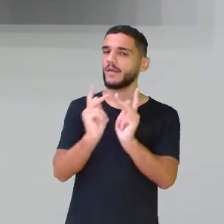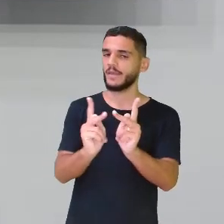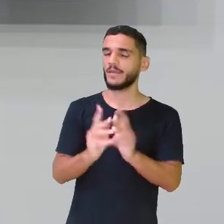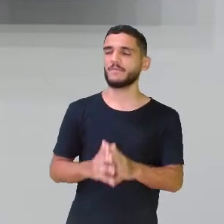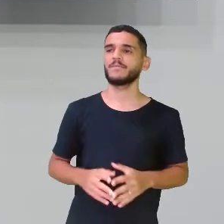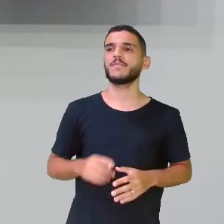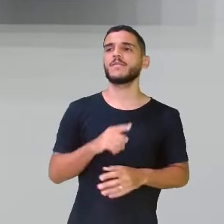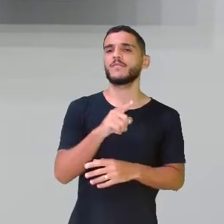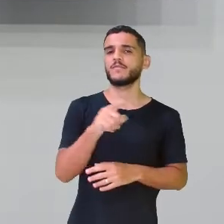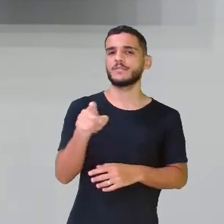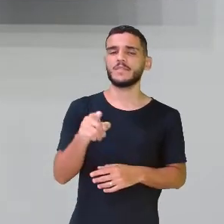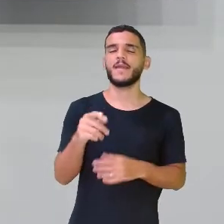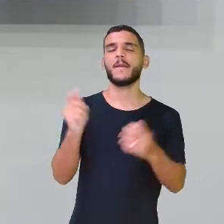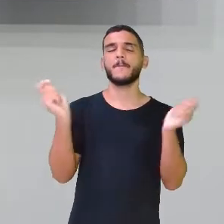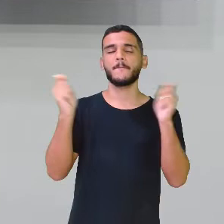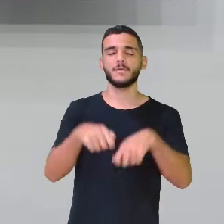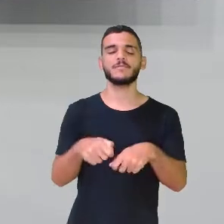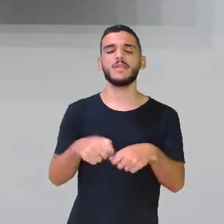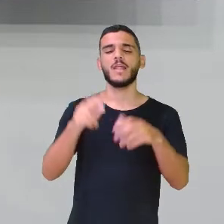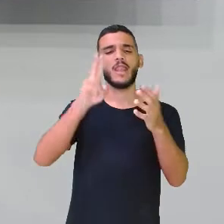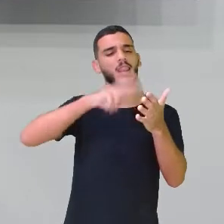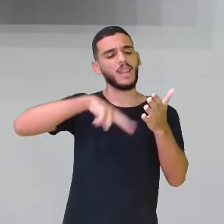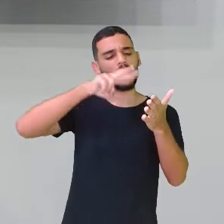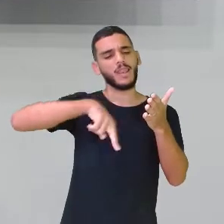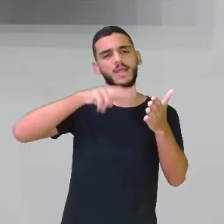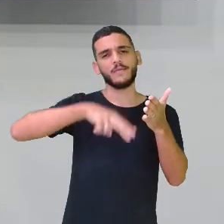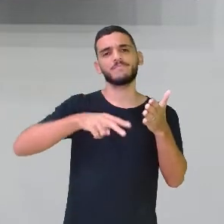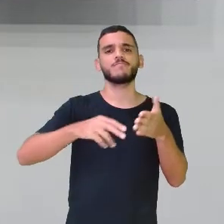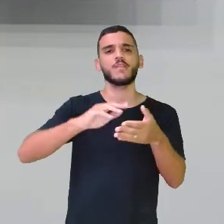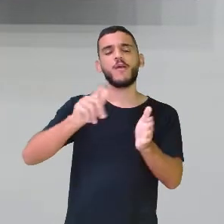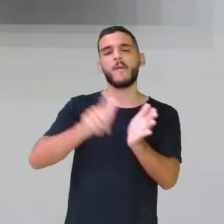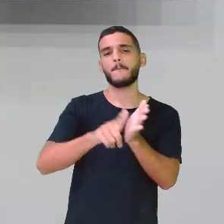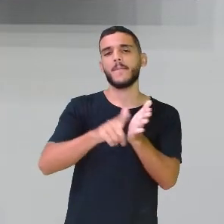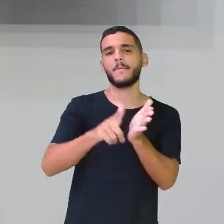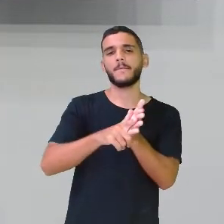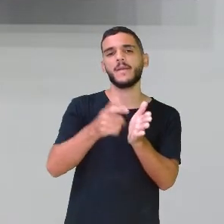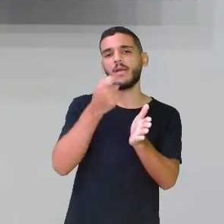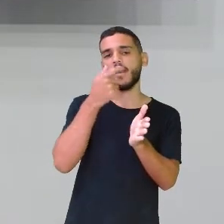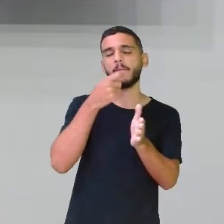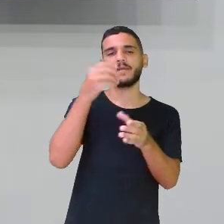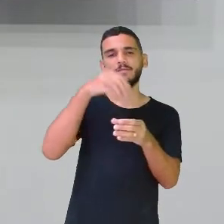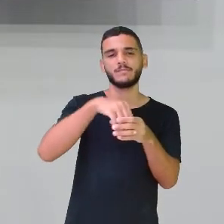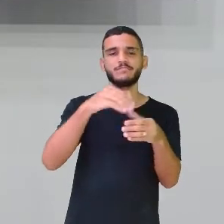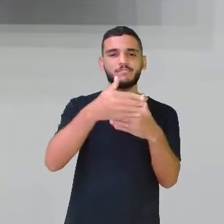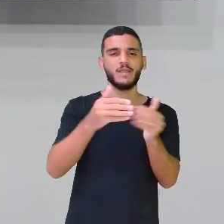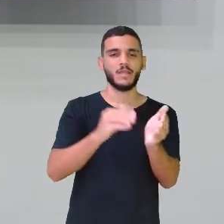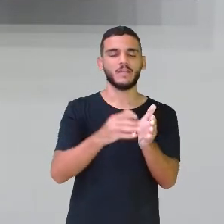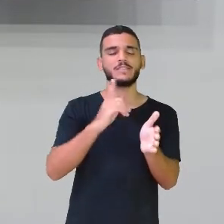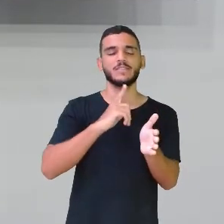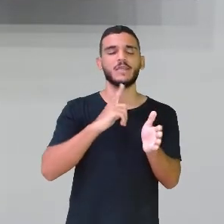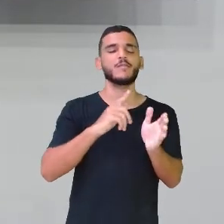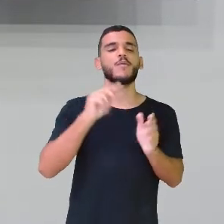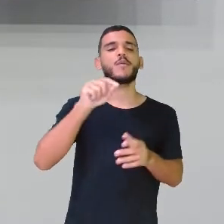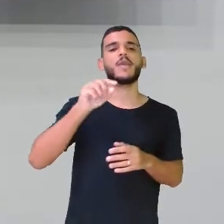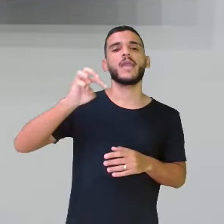pode pegar uma bula qualquer e ler. Você vai ver que a maioria das substâncias estarão lá,